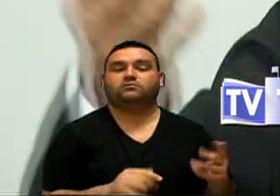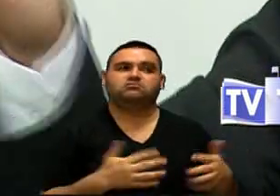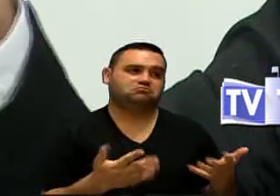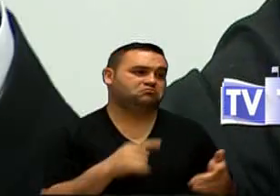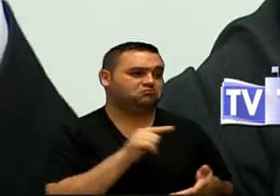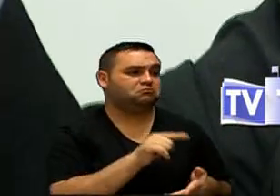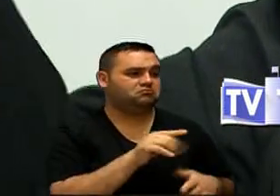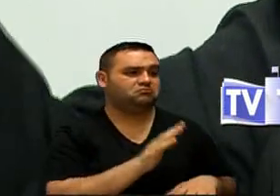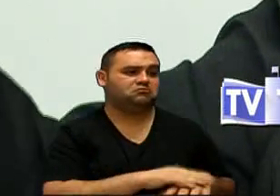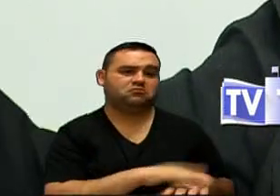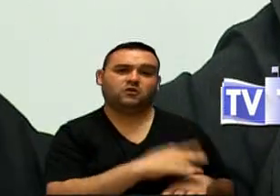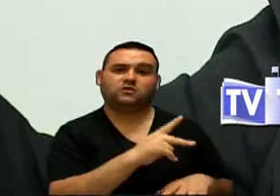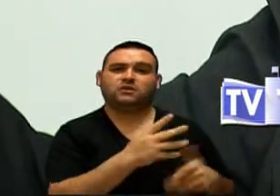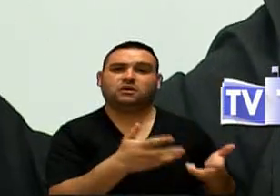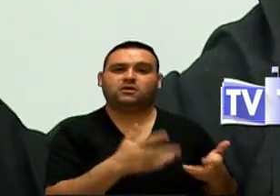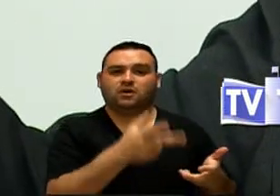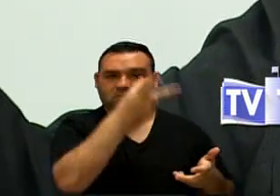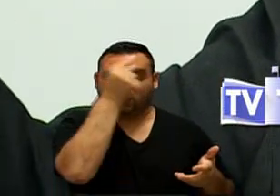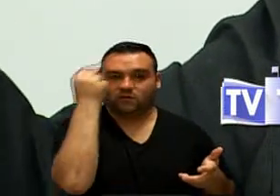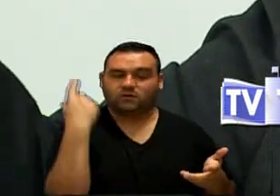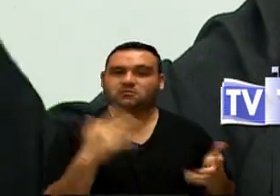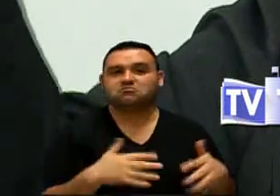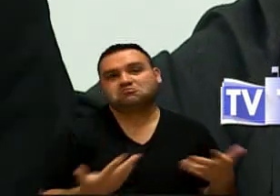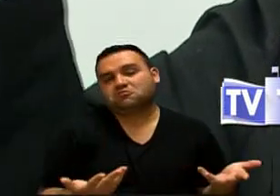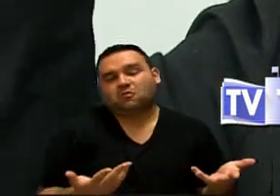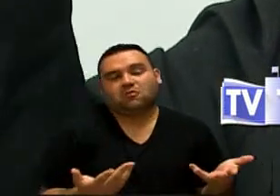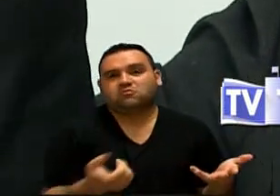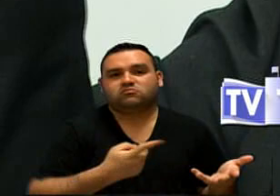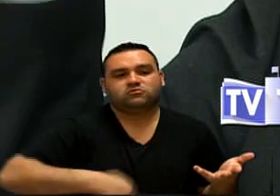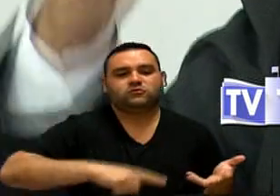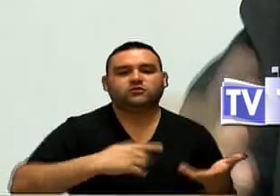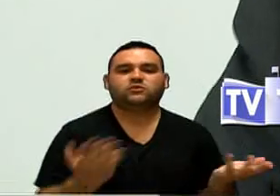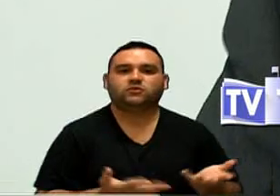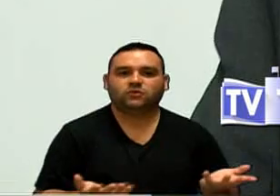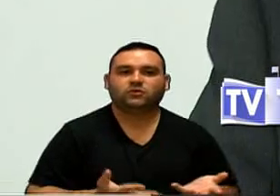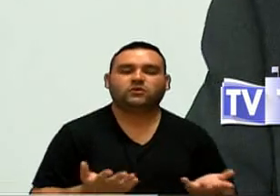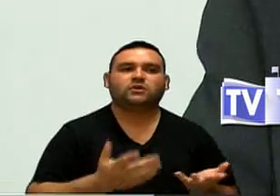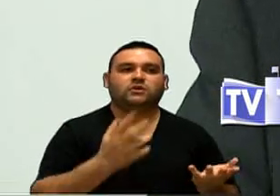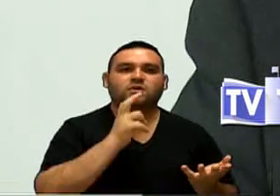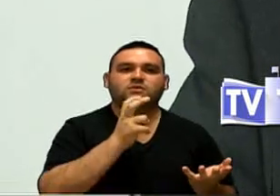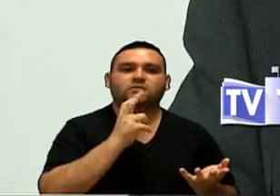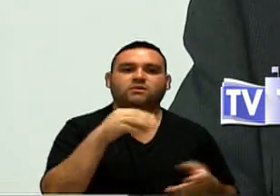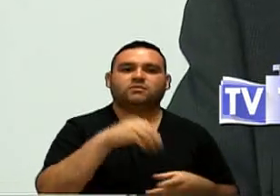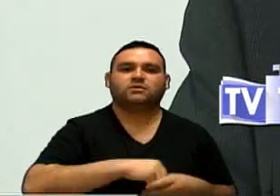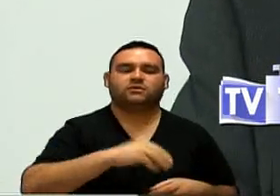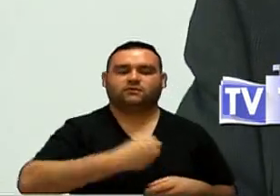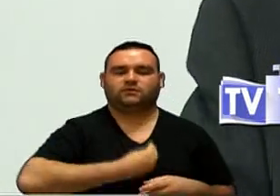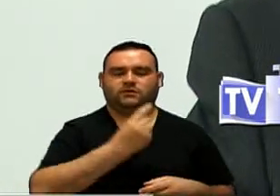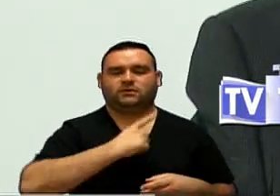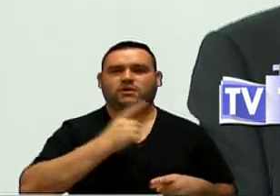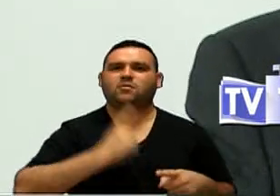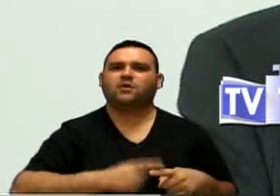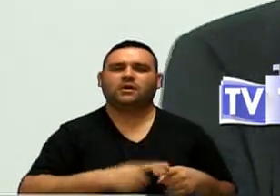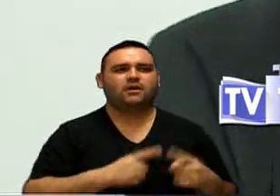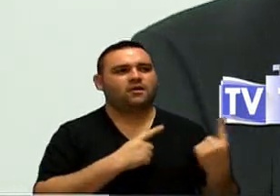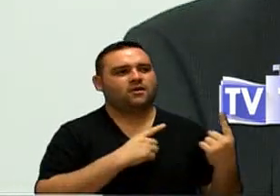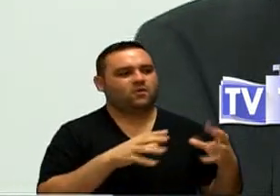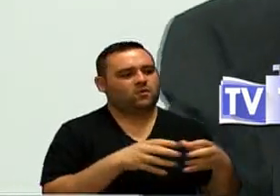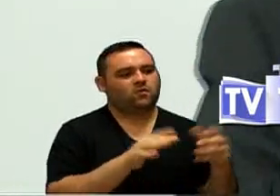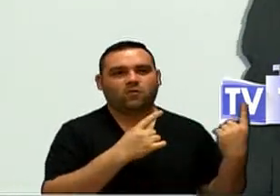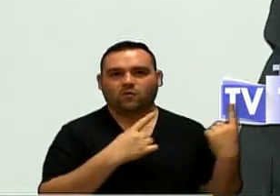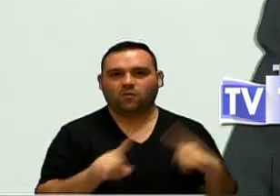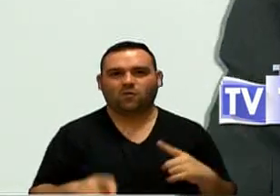Ele tem interesse de ser prefeito. Então, nós estamos vivendo hoje em Sorocaba uma